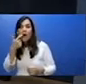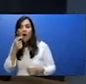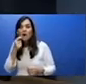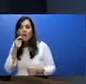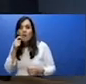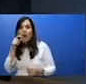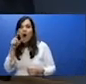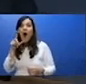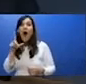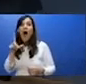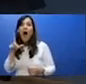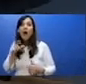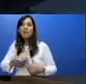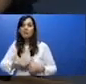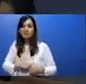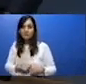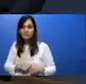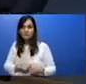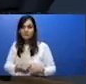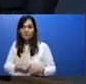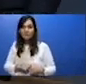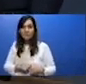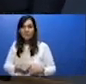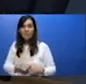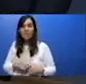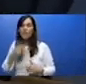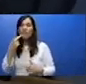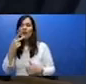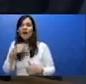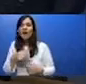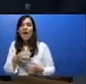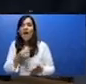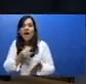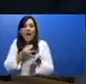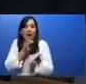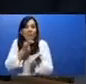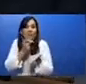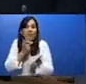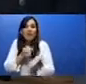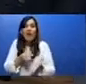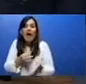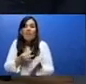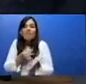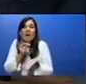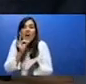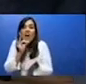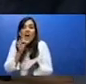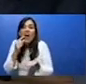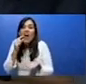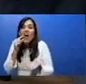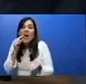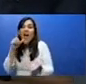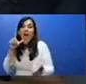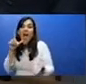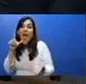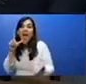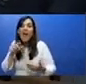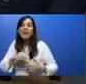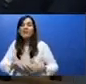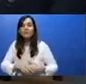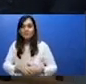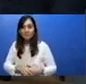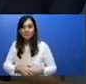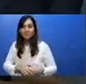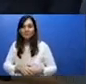Se vocês forem falar em casa, aí a palavrinha café, até para a boquinha, abre a boquinha um